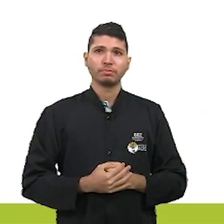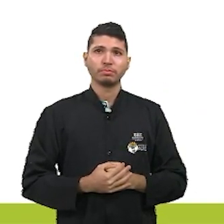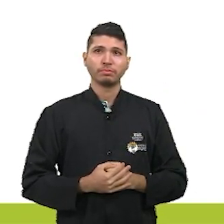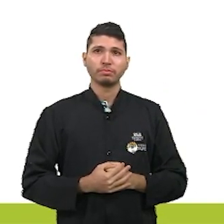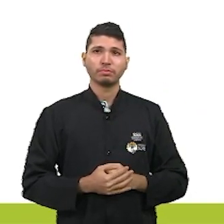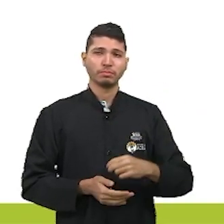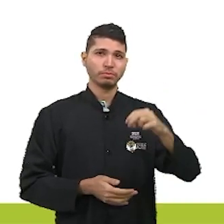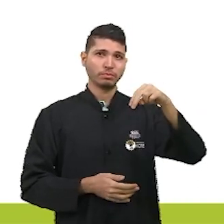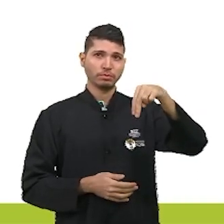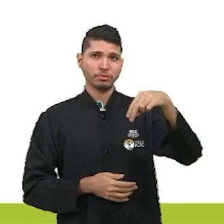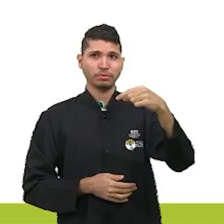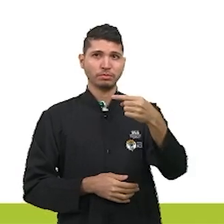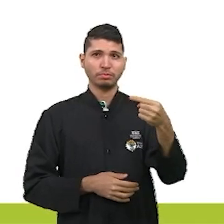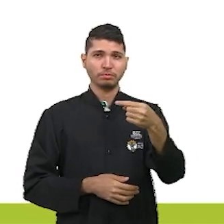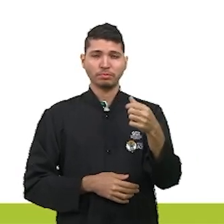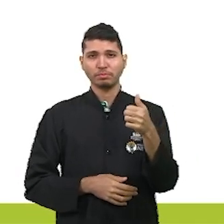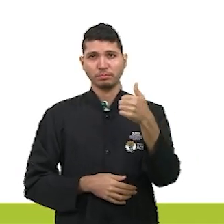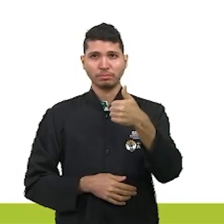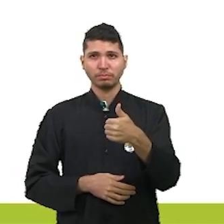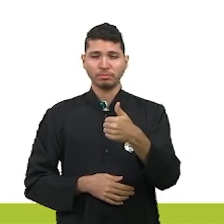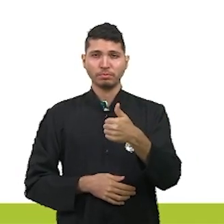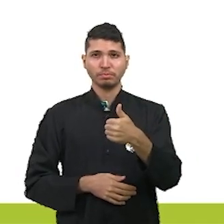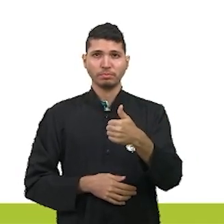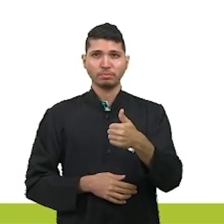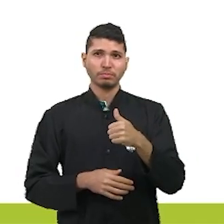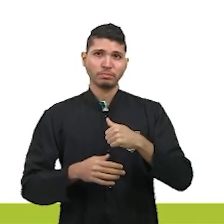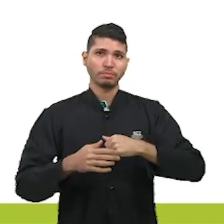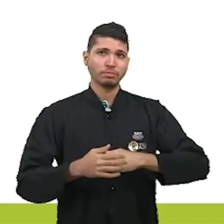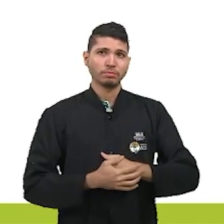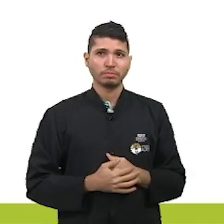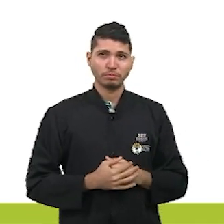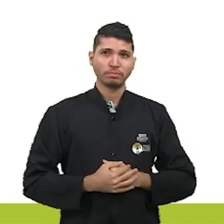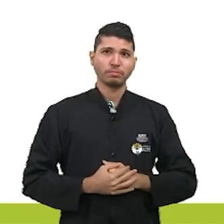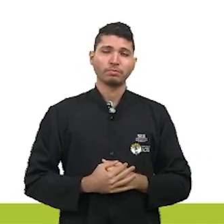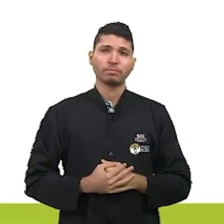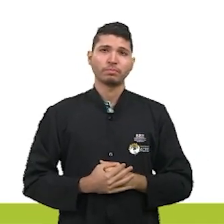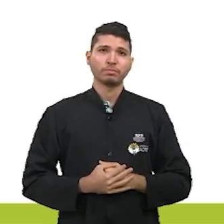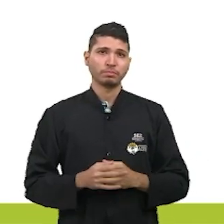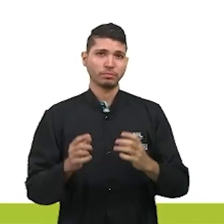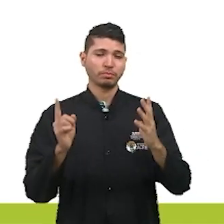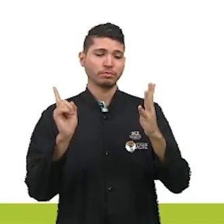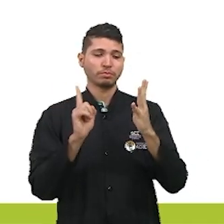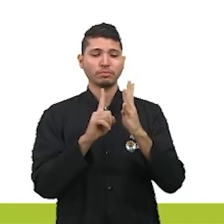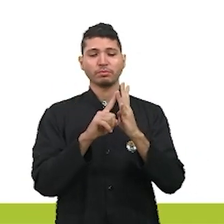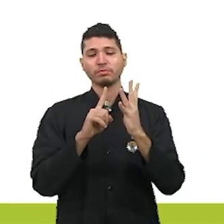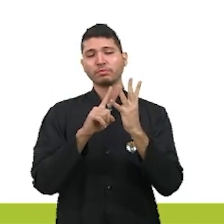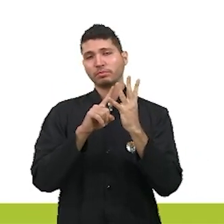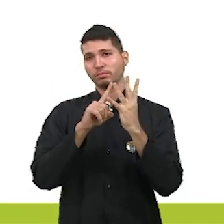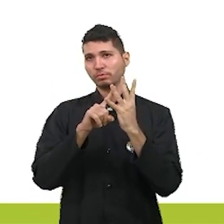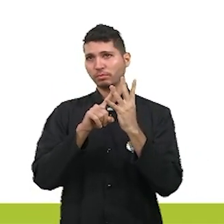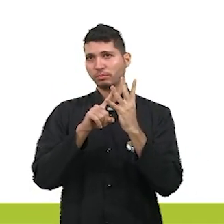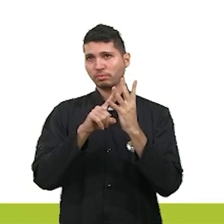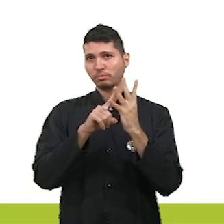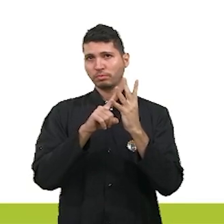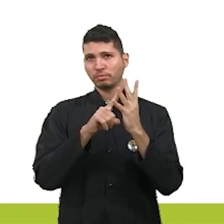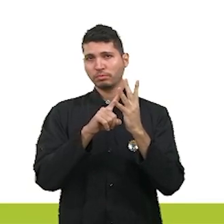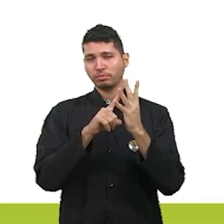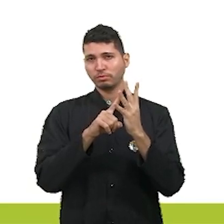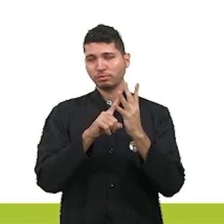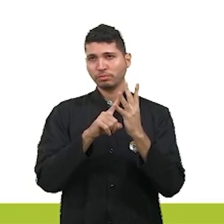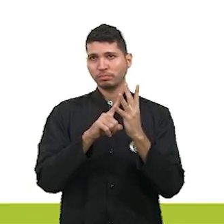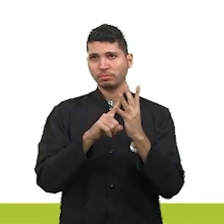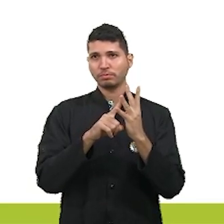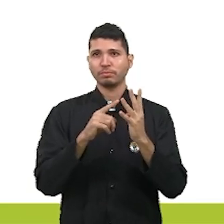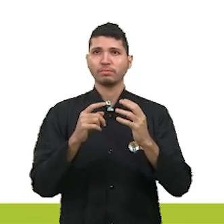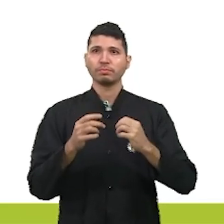N menos 1 possibilidades para a segunda posição da fila e assim por diante, sempre diminuindo